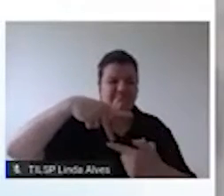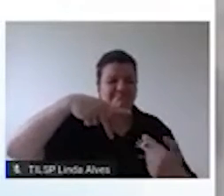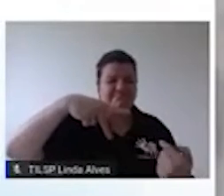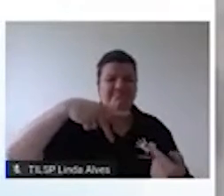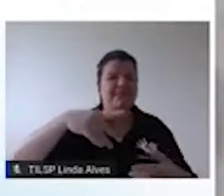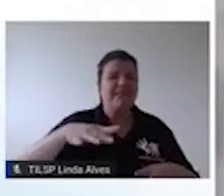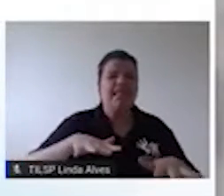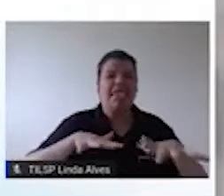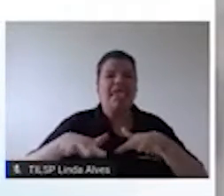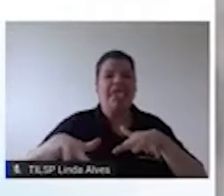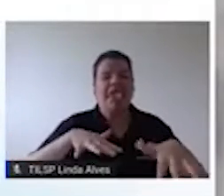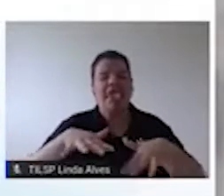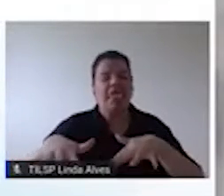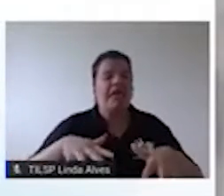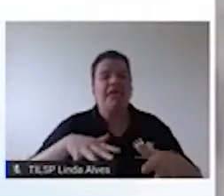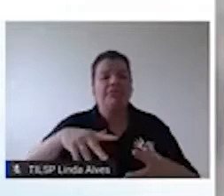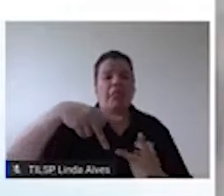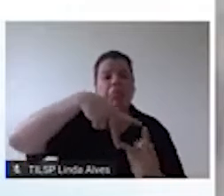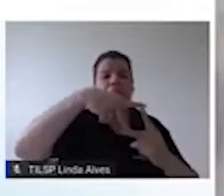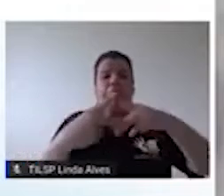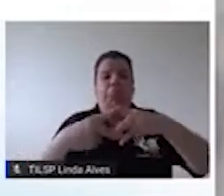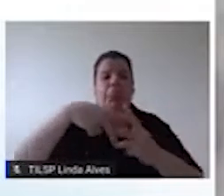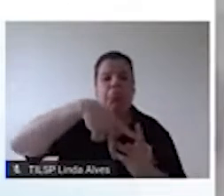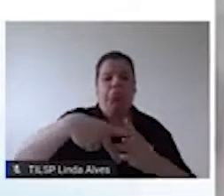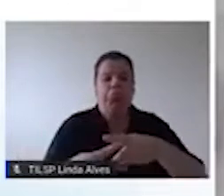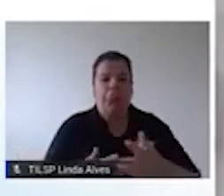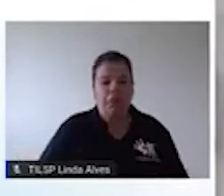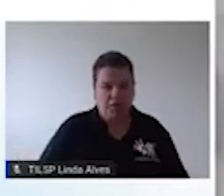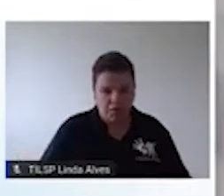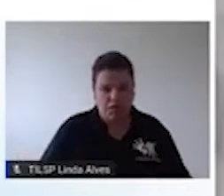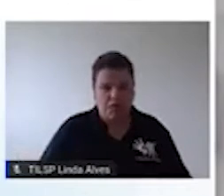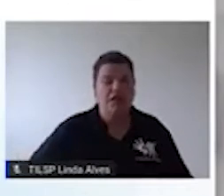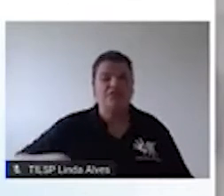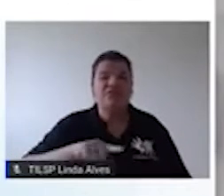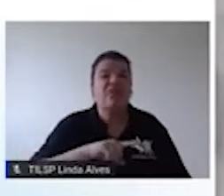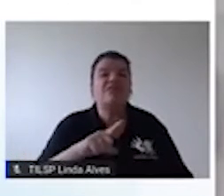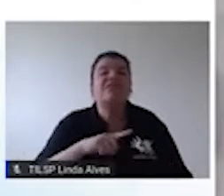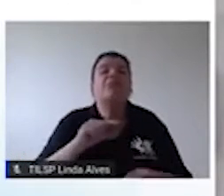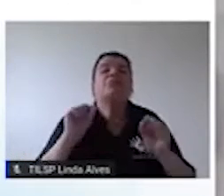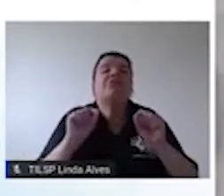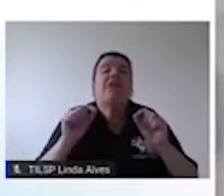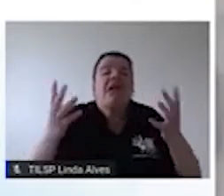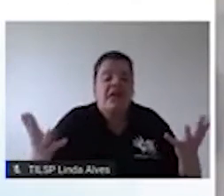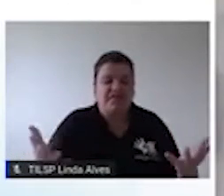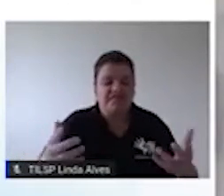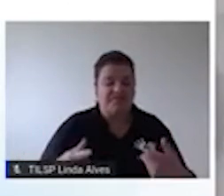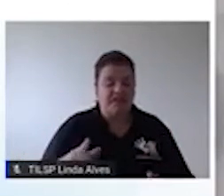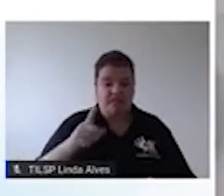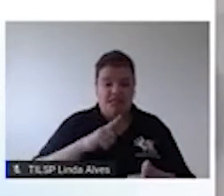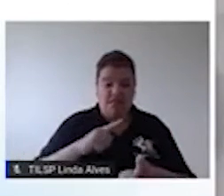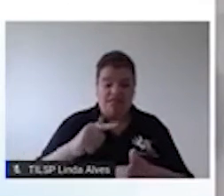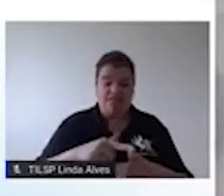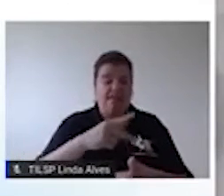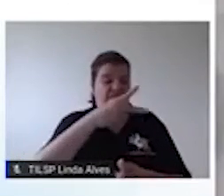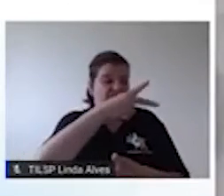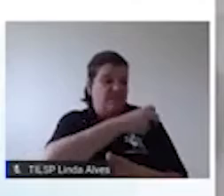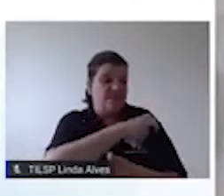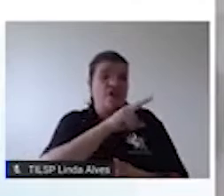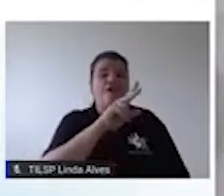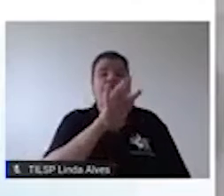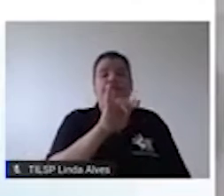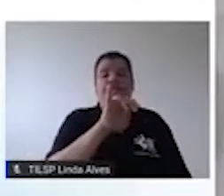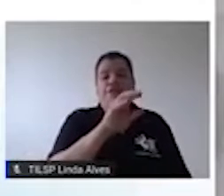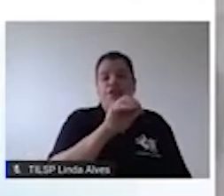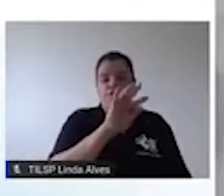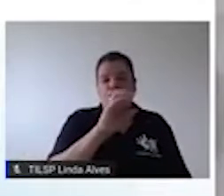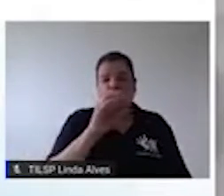estão todos balançados nesse momento. O que a gente tem? A gente tem uma vacina, essa da Fiocruz, que